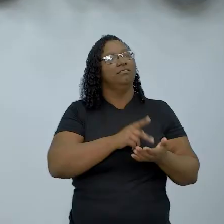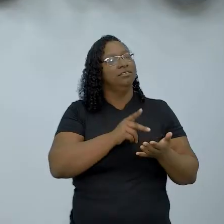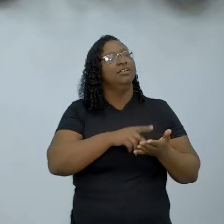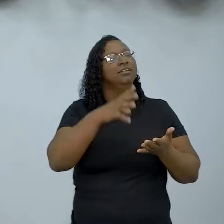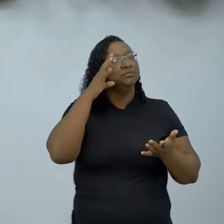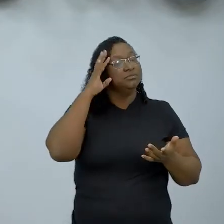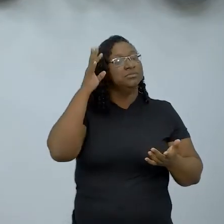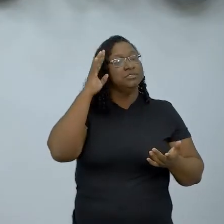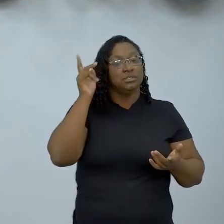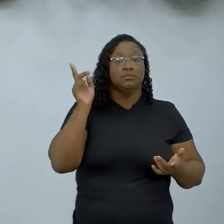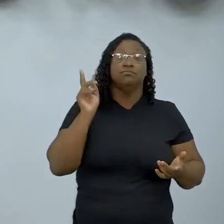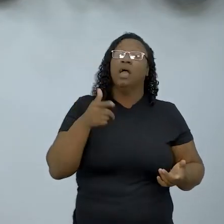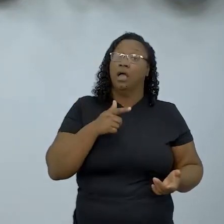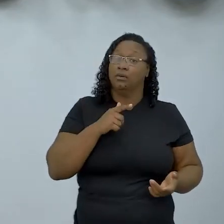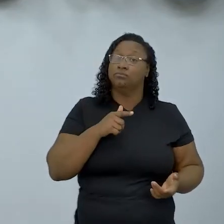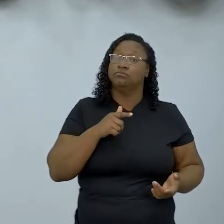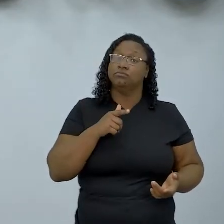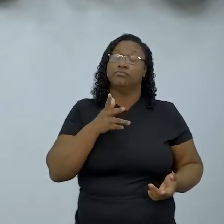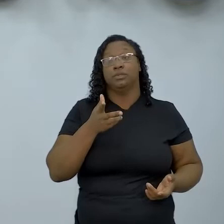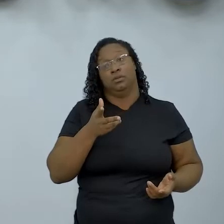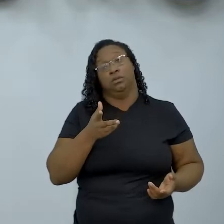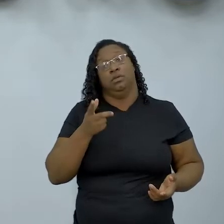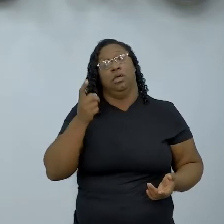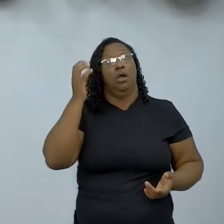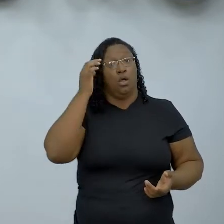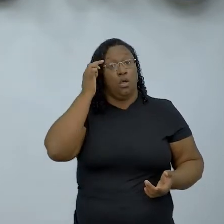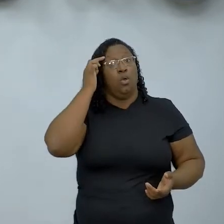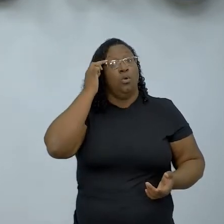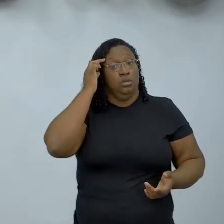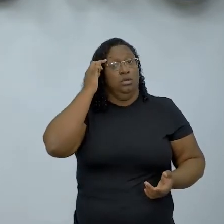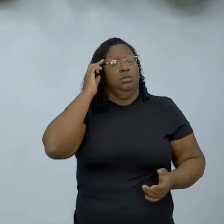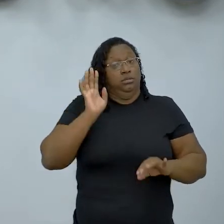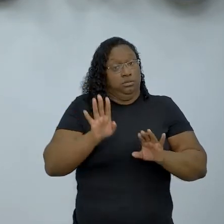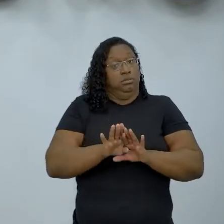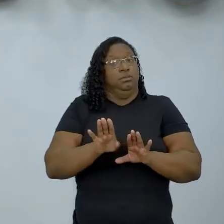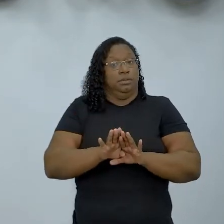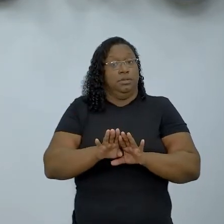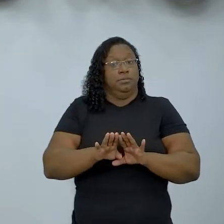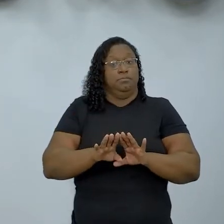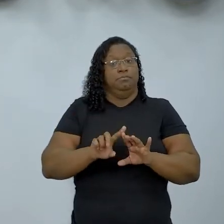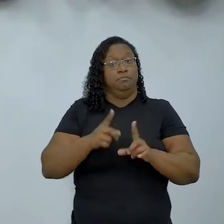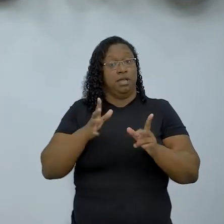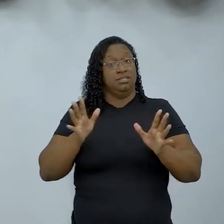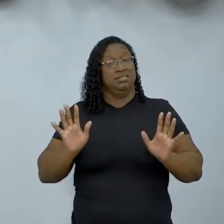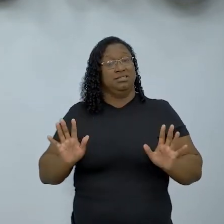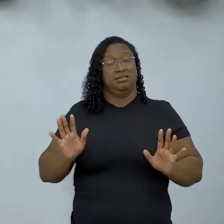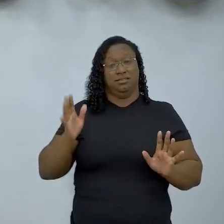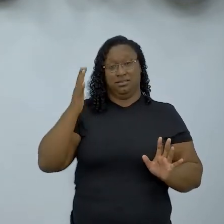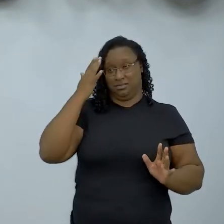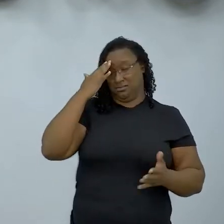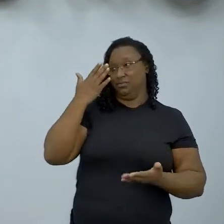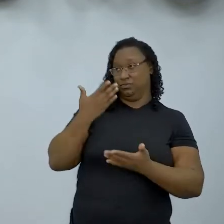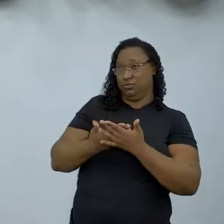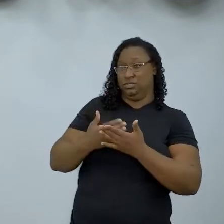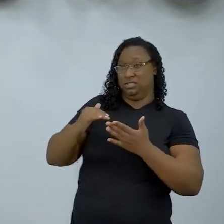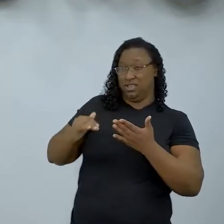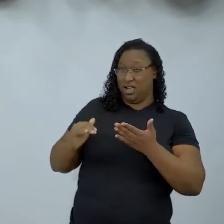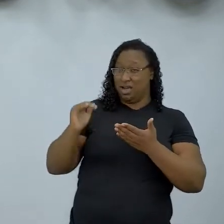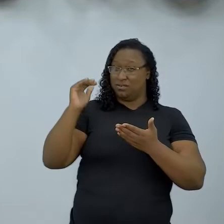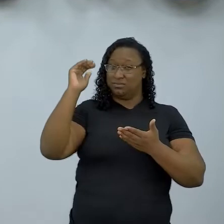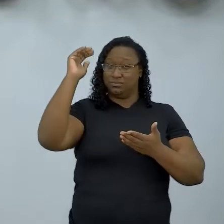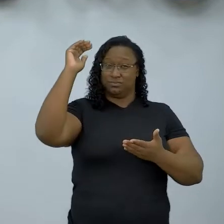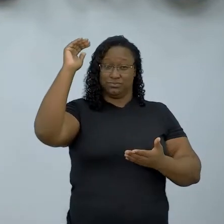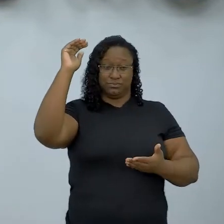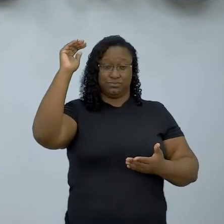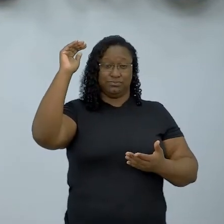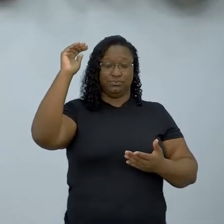mesmas hipóteses? Eu acredito que, ou ela teve consciência também, né? Mas eu acredito que ela tava lá num patamar alto, aí ela teve uma quedinha, ai, tô